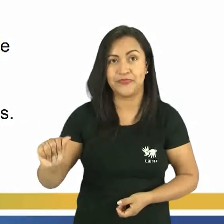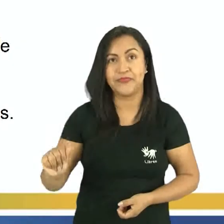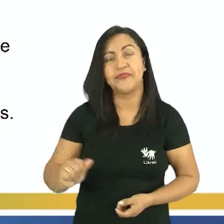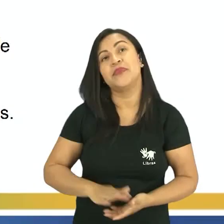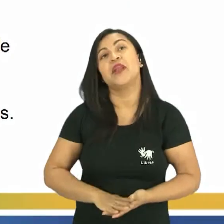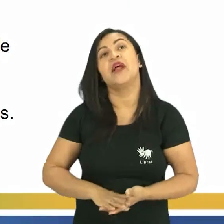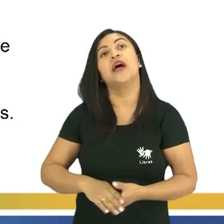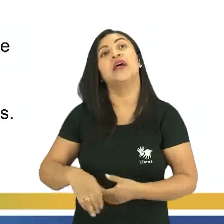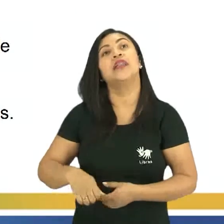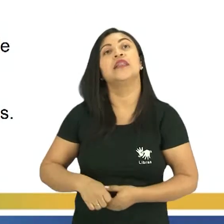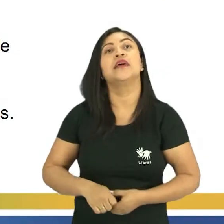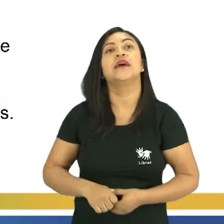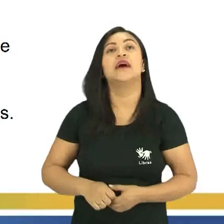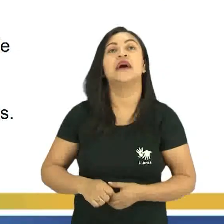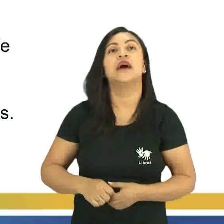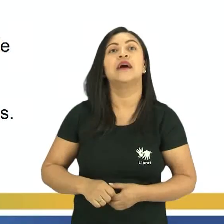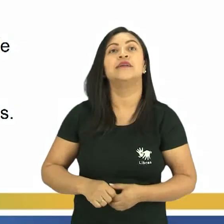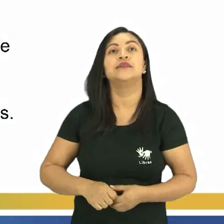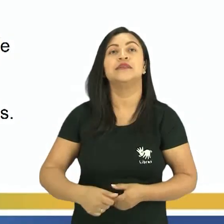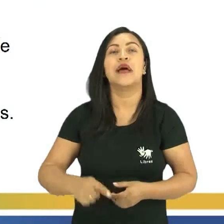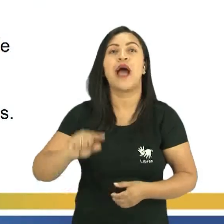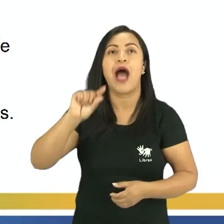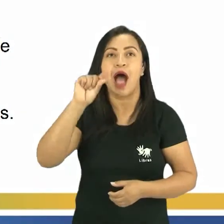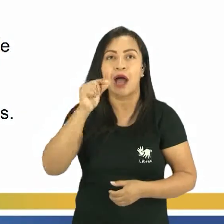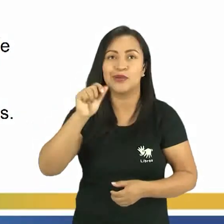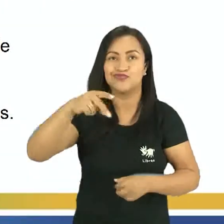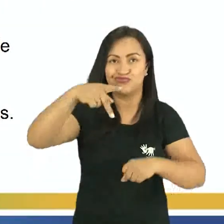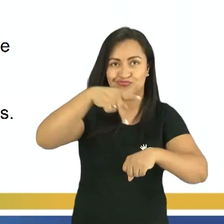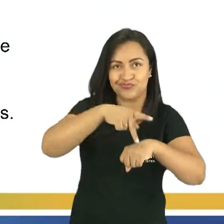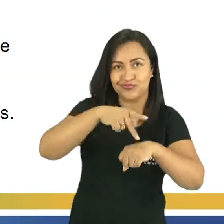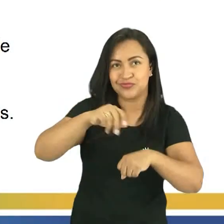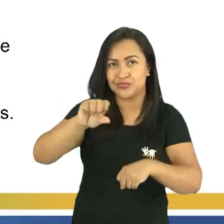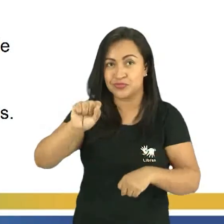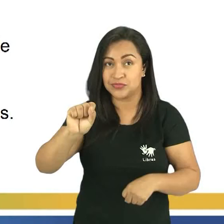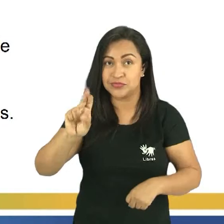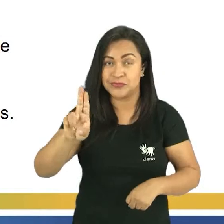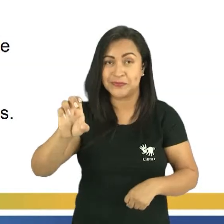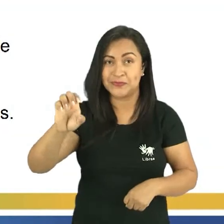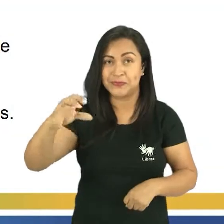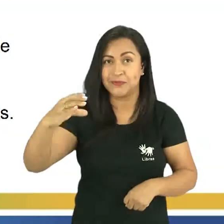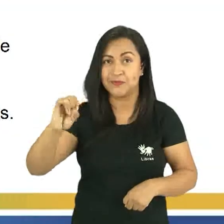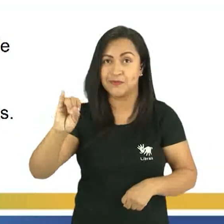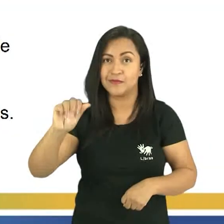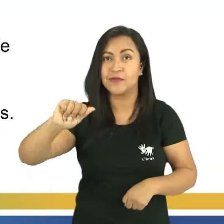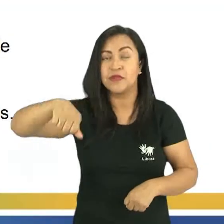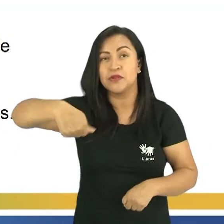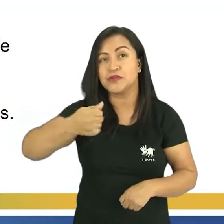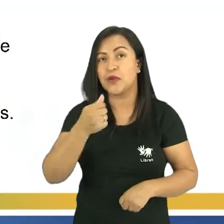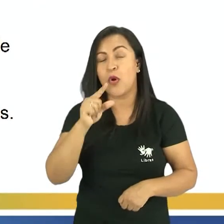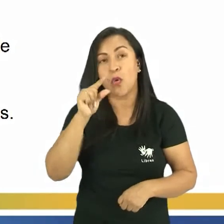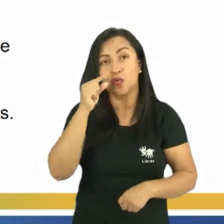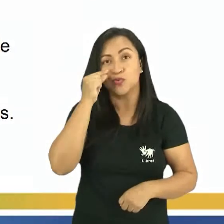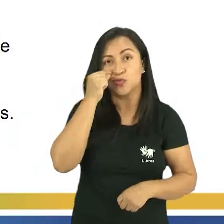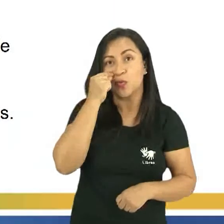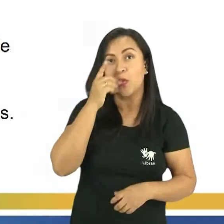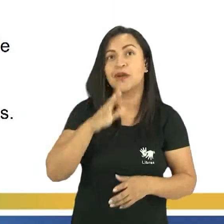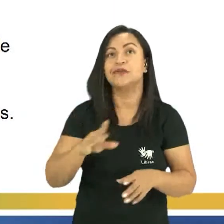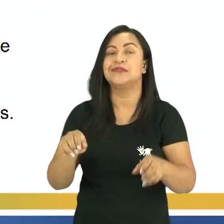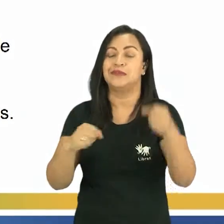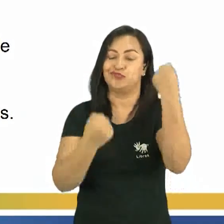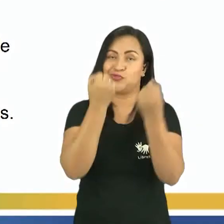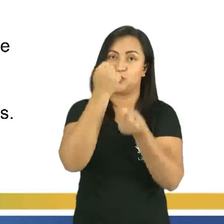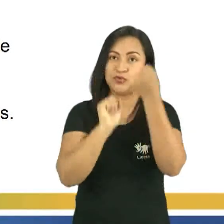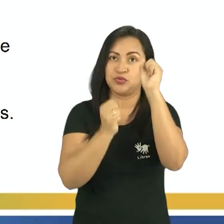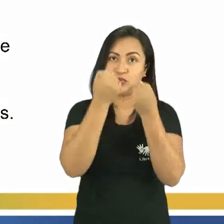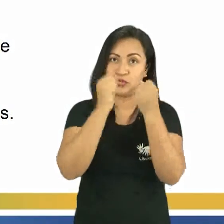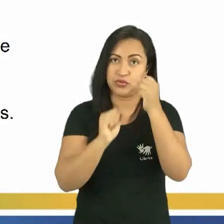sul da Itália, destaca-se o Porto de Nápoles. Quer dizer, a Itália é bem diversificada também, tá? Dentro desse contexto